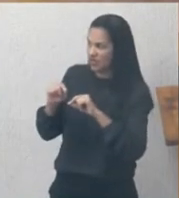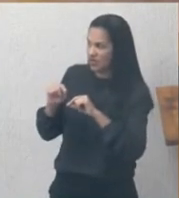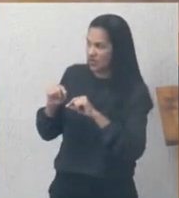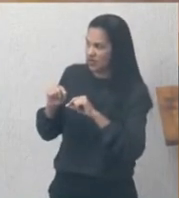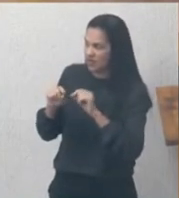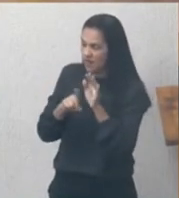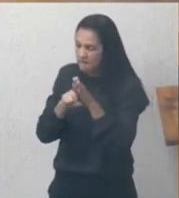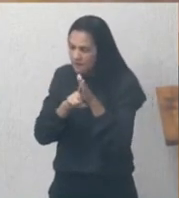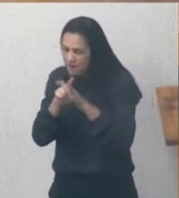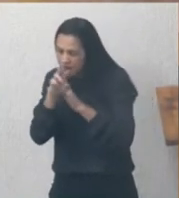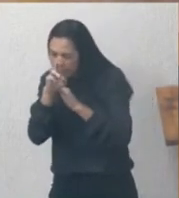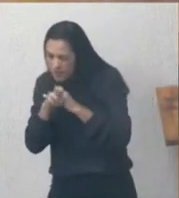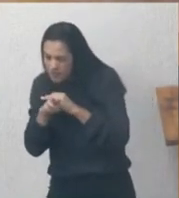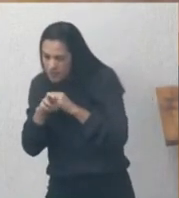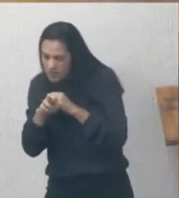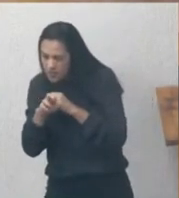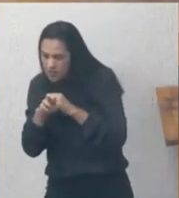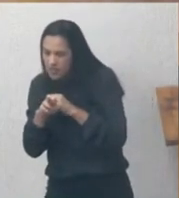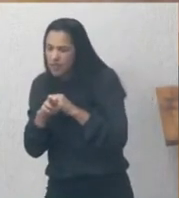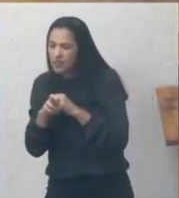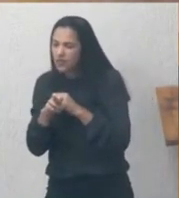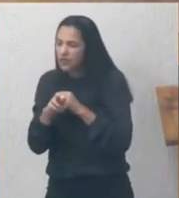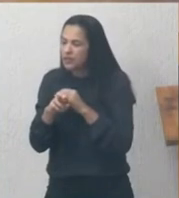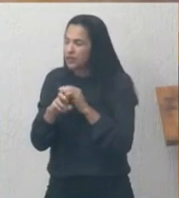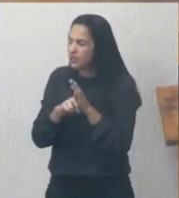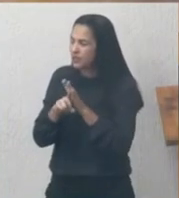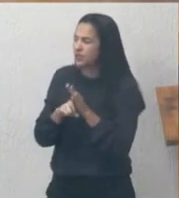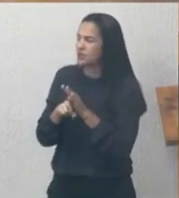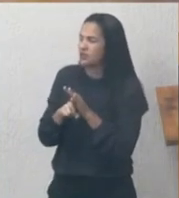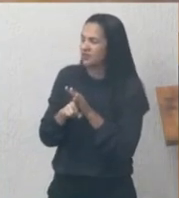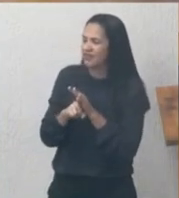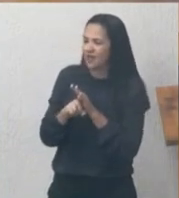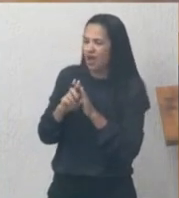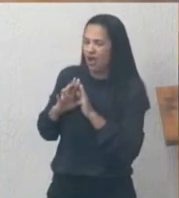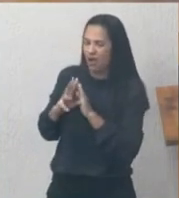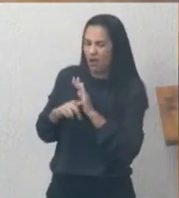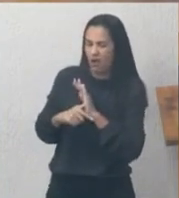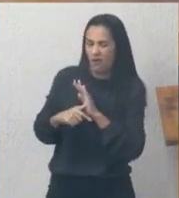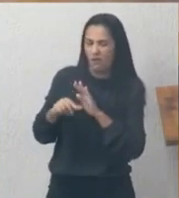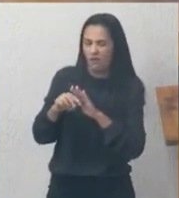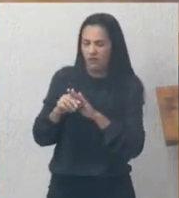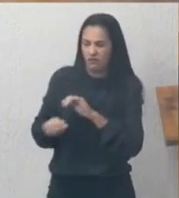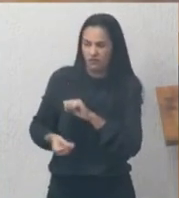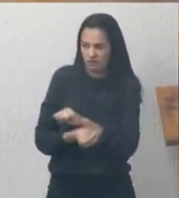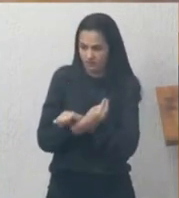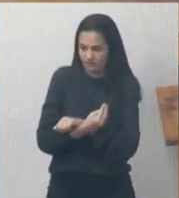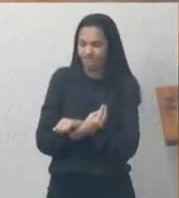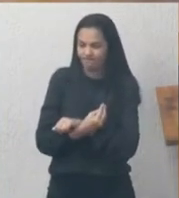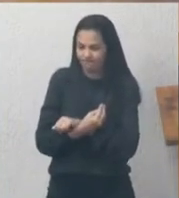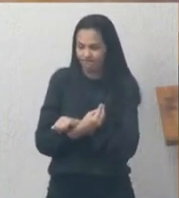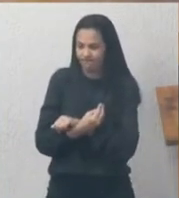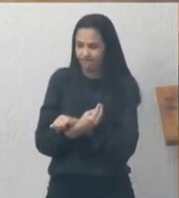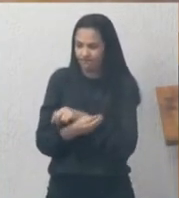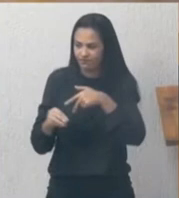se eu ver um detetive dando uma carteirada eu sou primeiro a chamar a polícia e principalmente o cara quando usa o brazão da União né